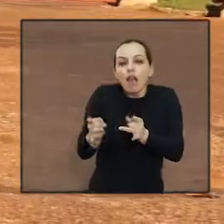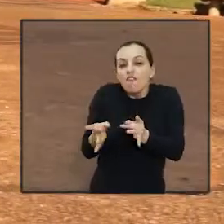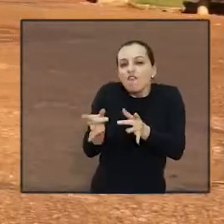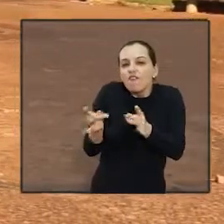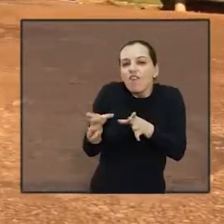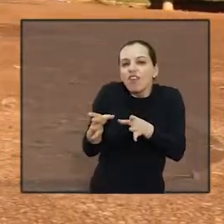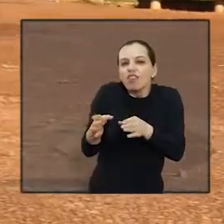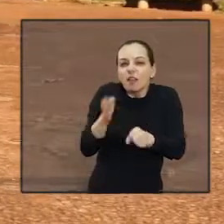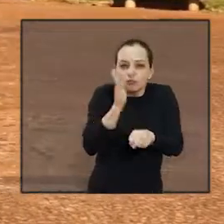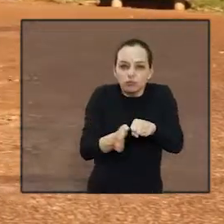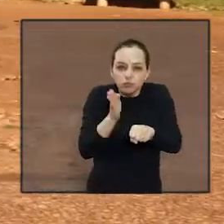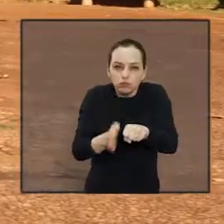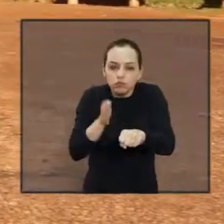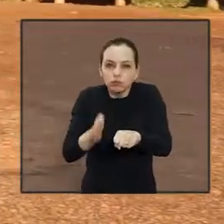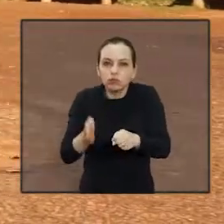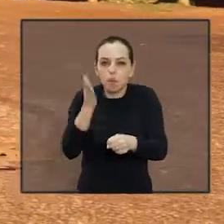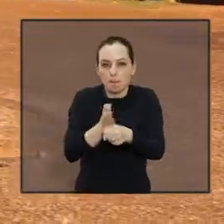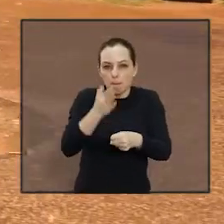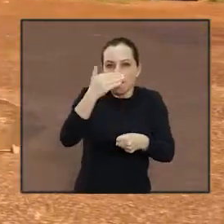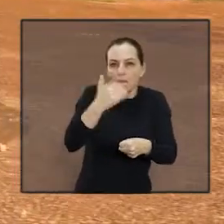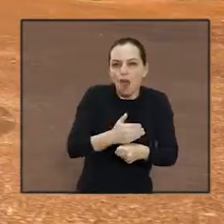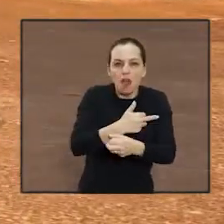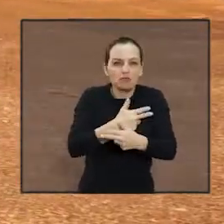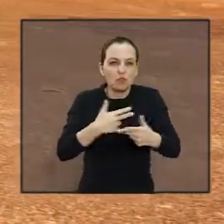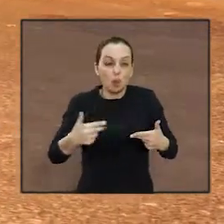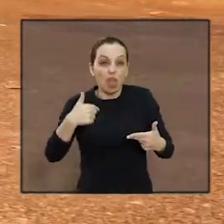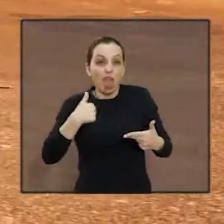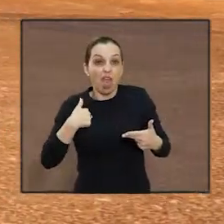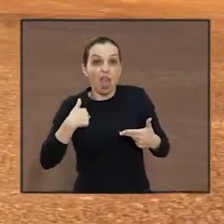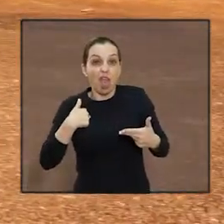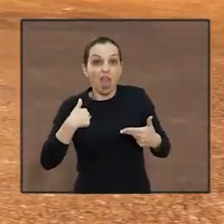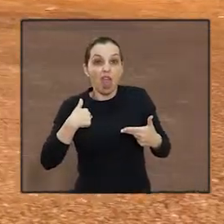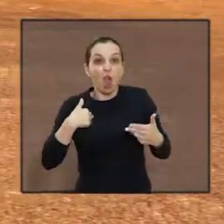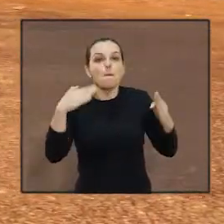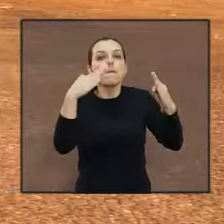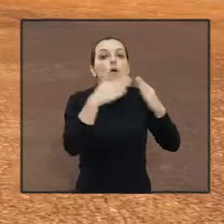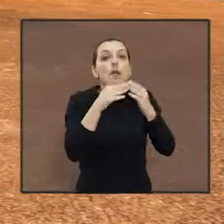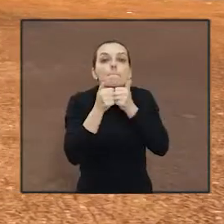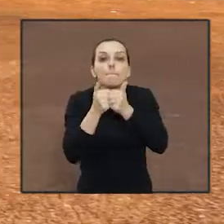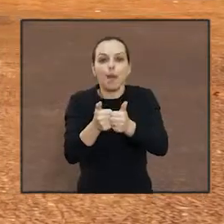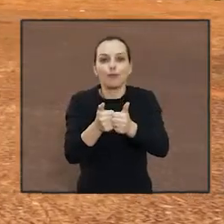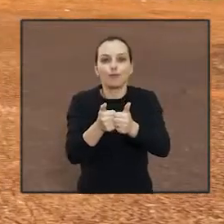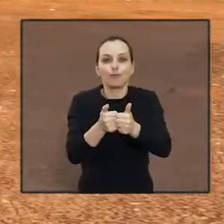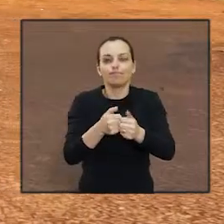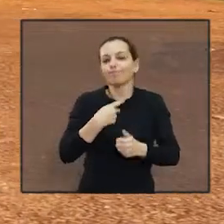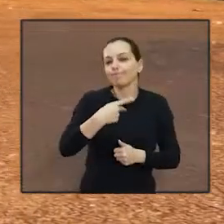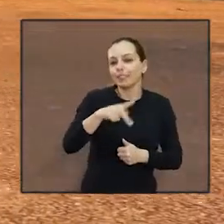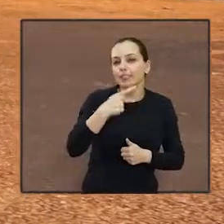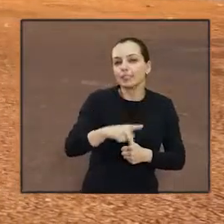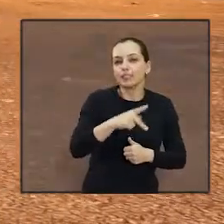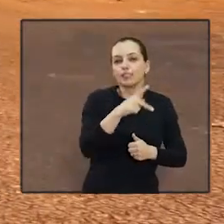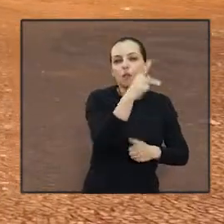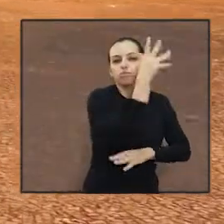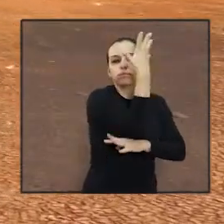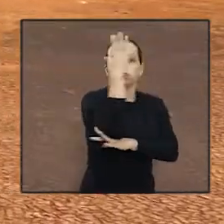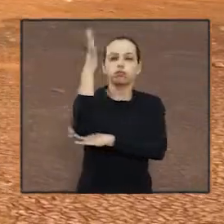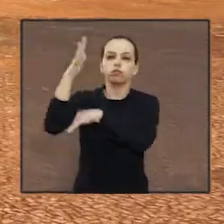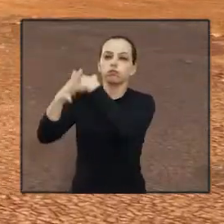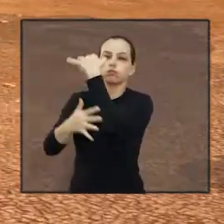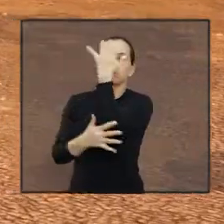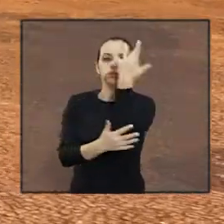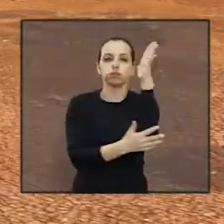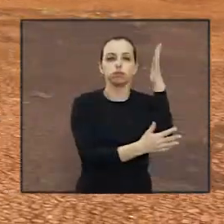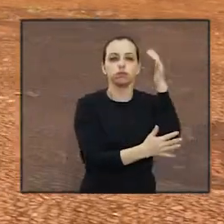uma outra venda onde se vendia cebola e batata. E eu morei aqui, meio quarteirão para cima, nessa Rua Expedicionária